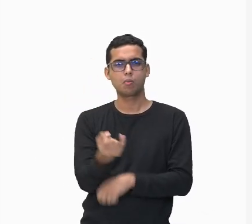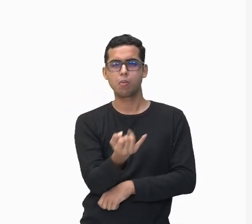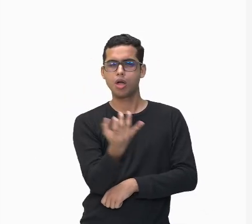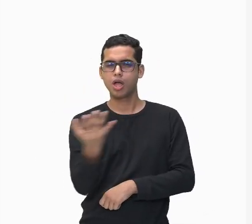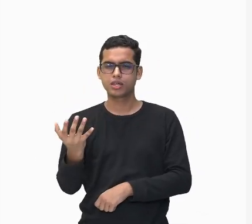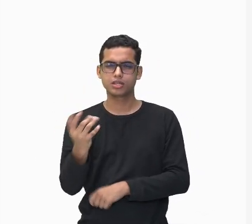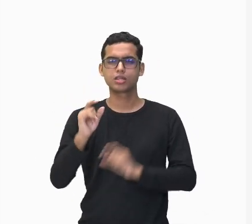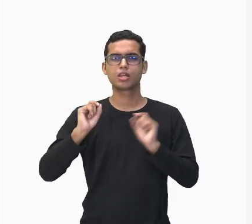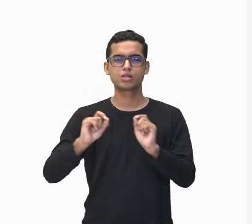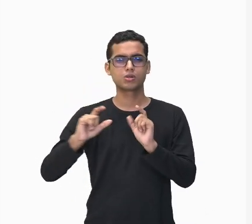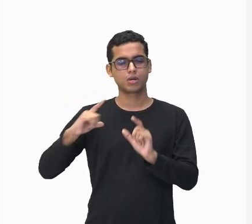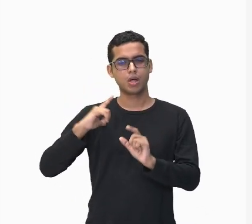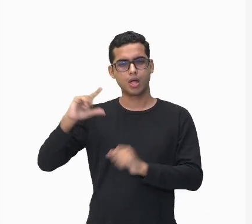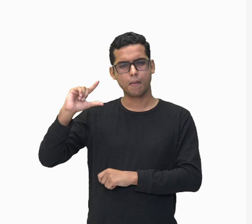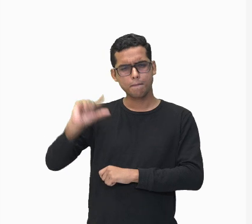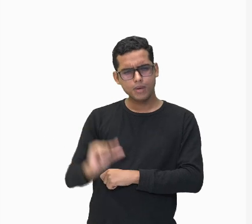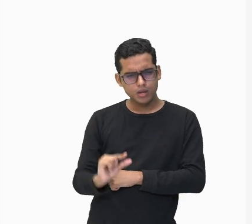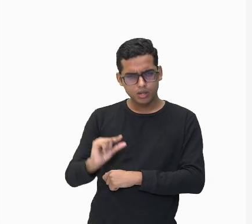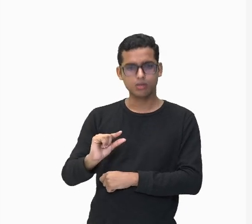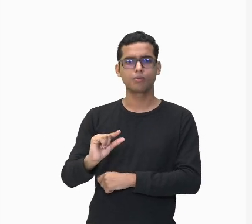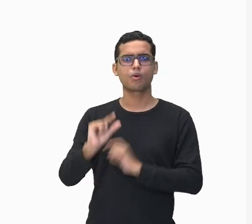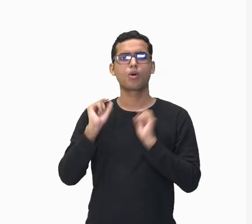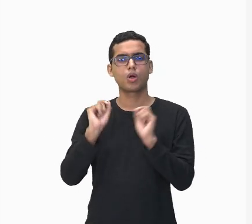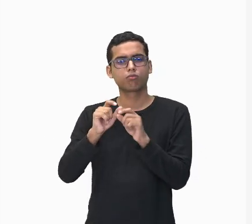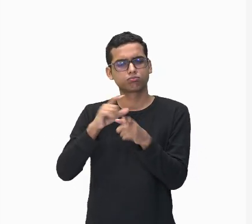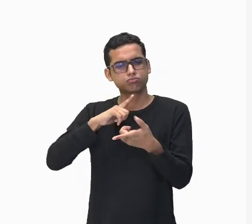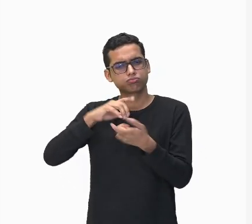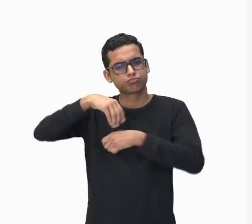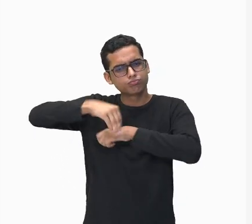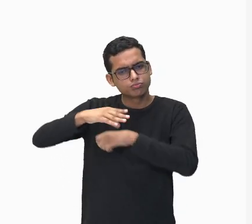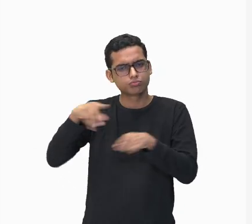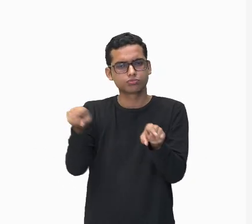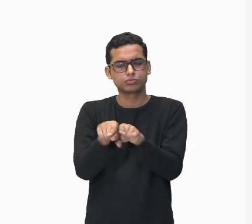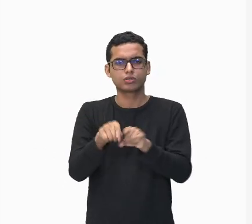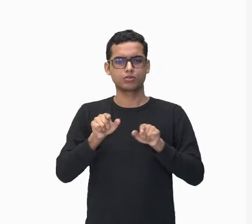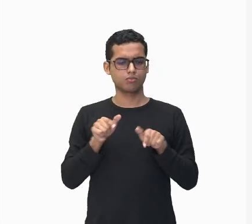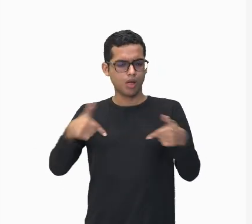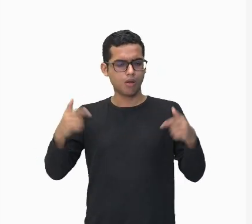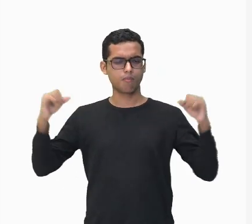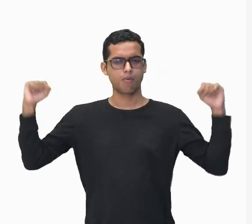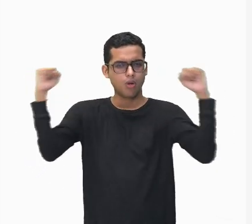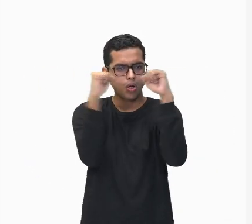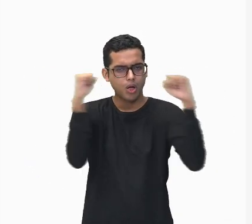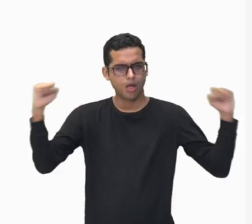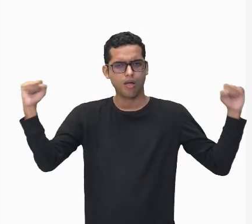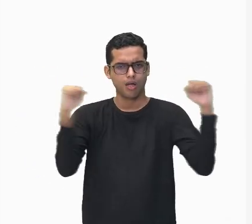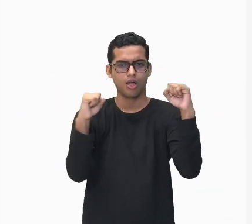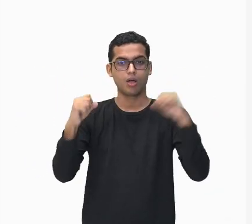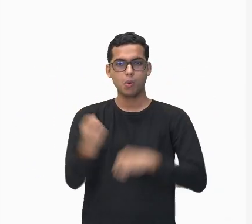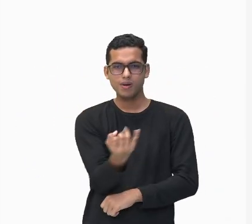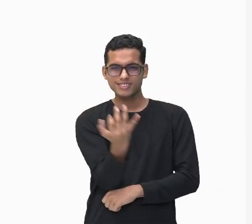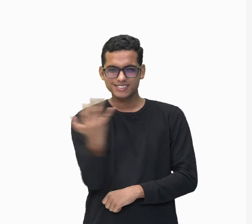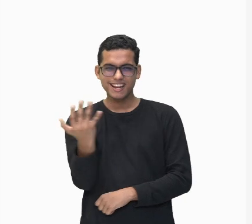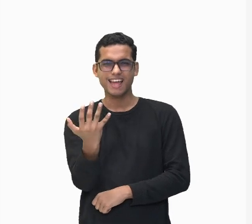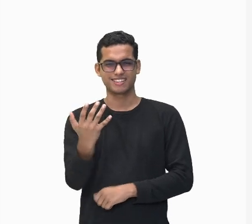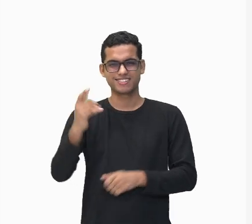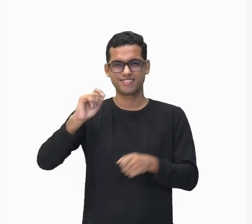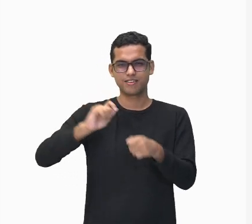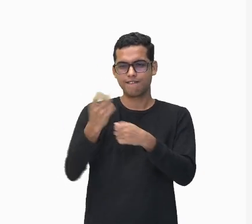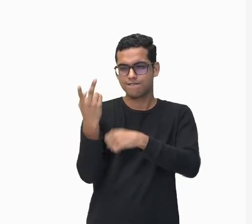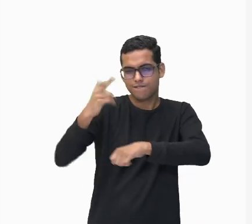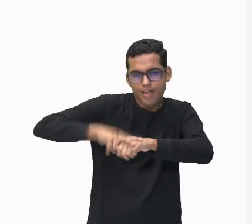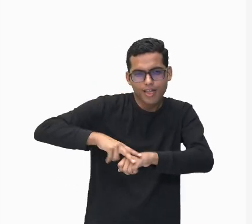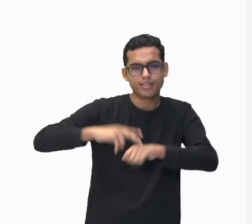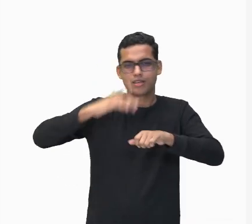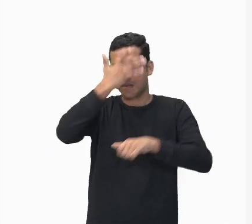de atividade física, o que é um fator preocupante, né, porque acaba afetando a saúde do indivíduo.